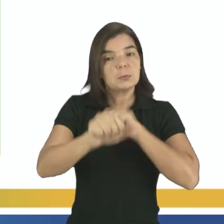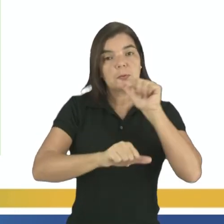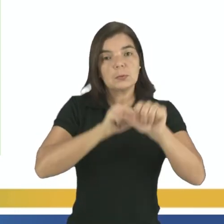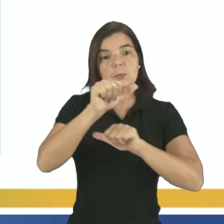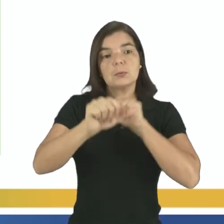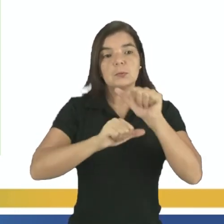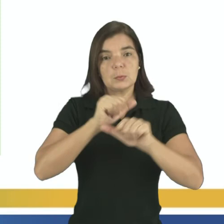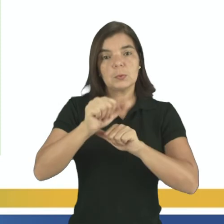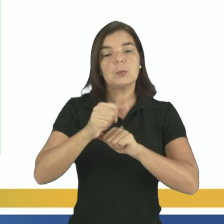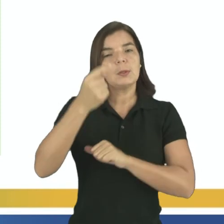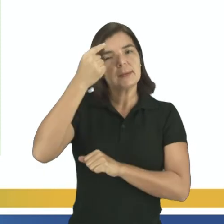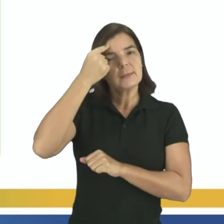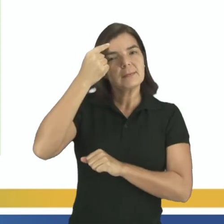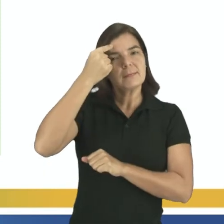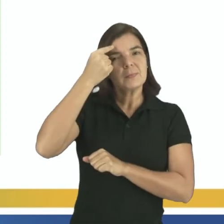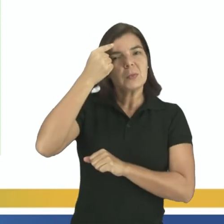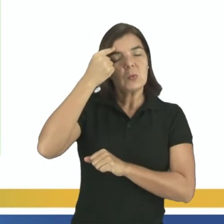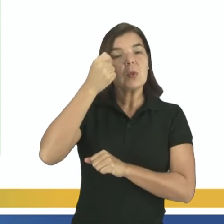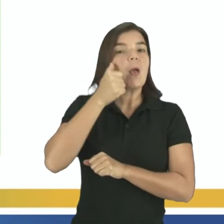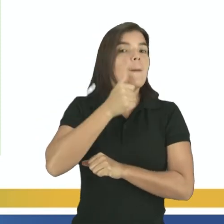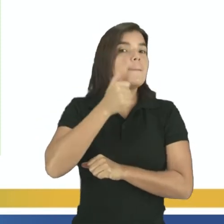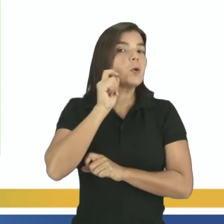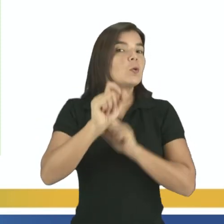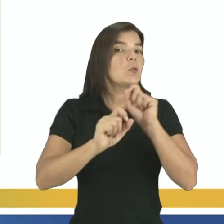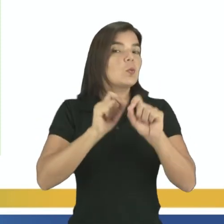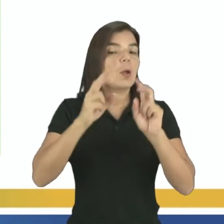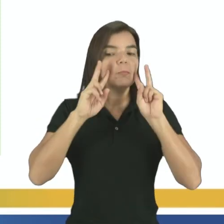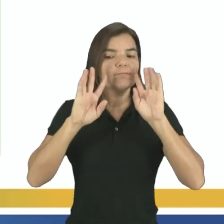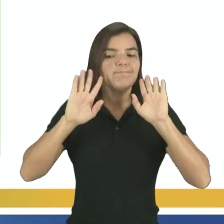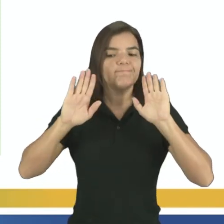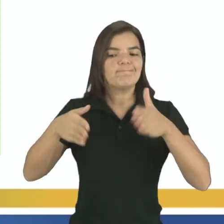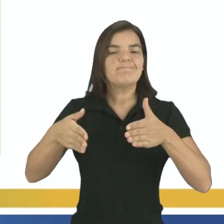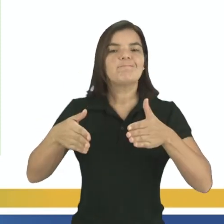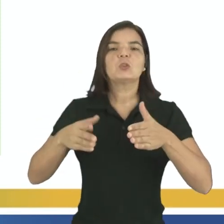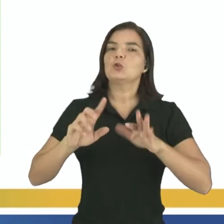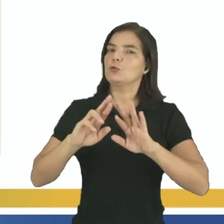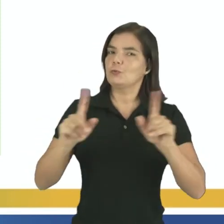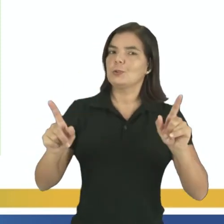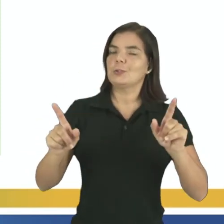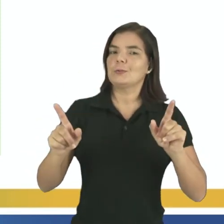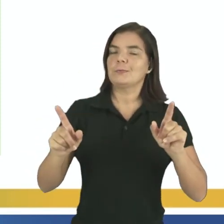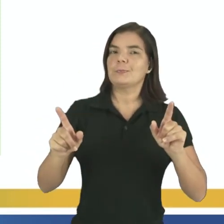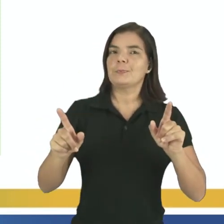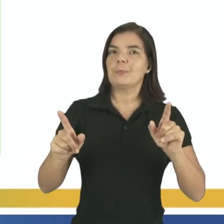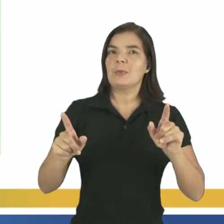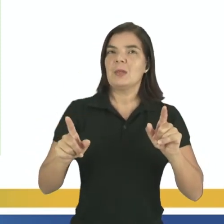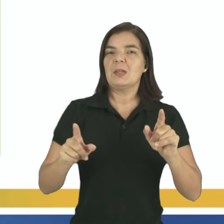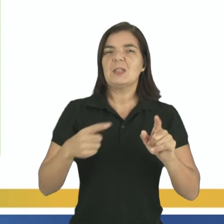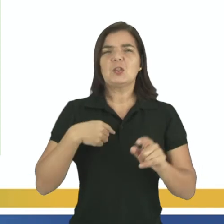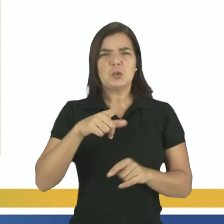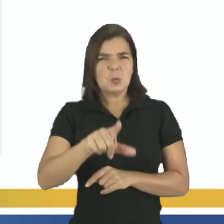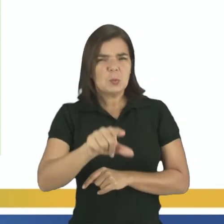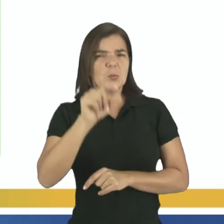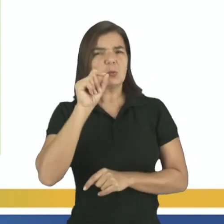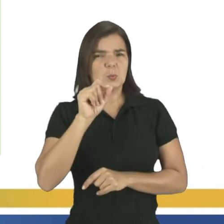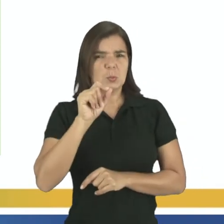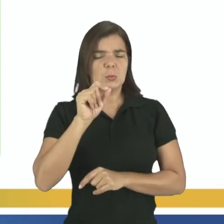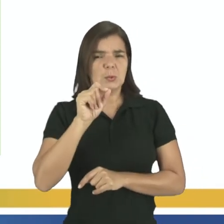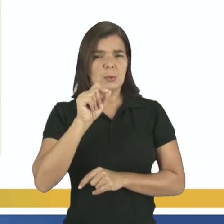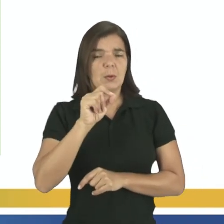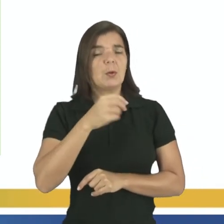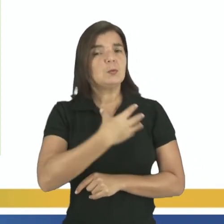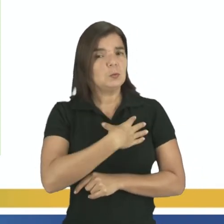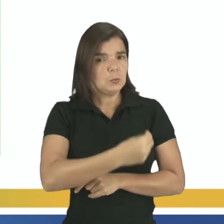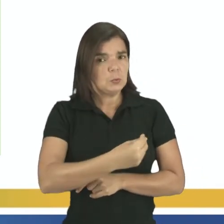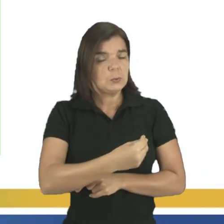mudando esses pensamentos e a mulher ela passa a ser enxergada de uma outra forma. Então, esse conceito de escolha na